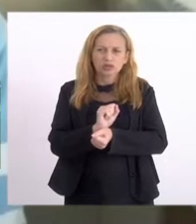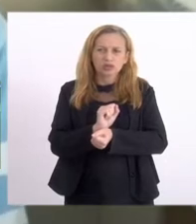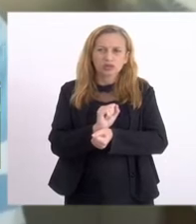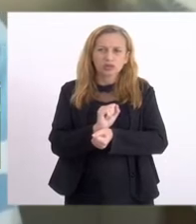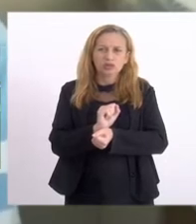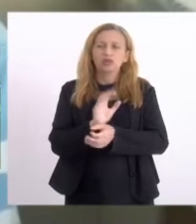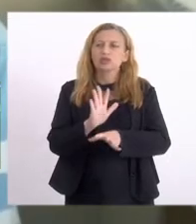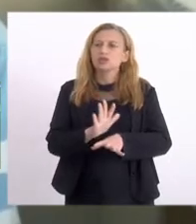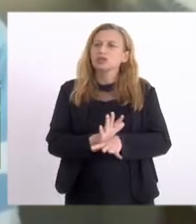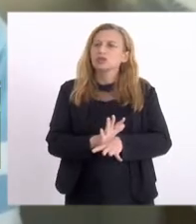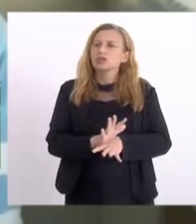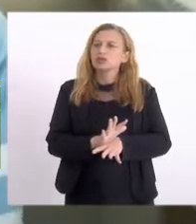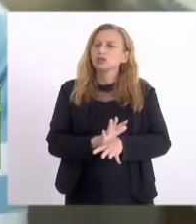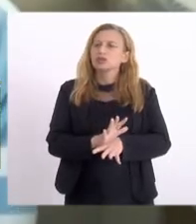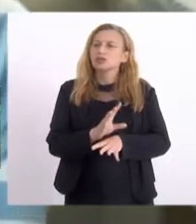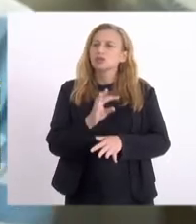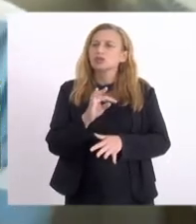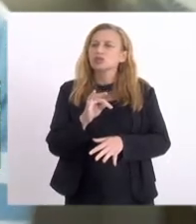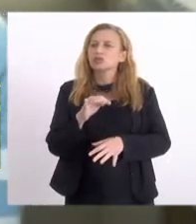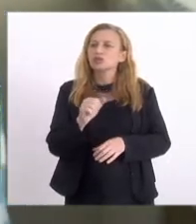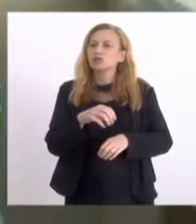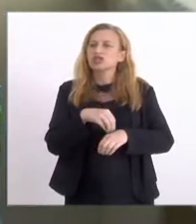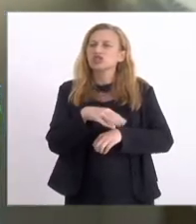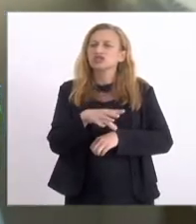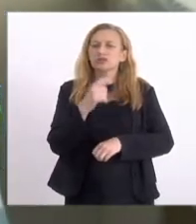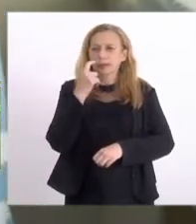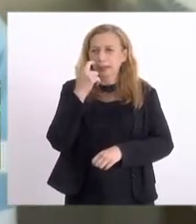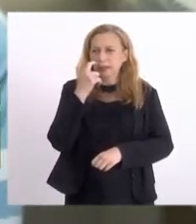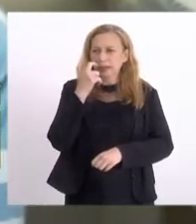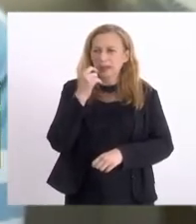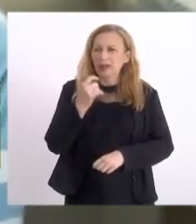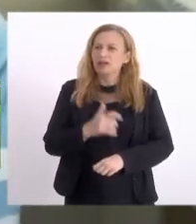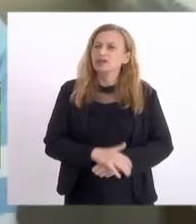O manual de classificação indicativa